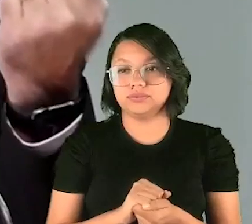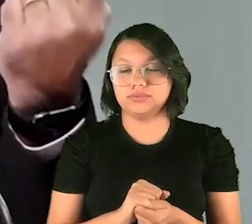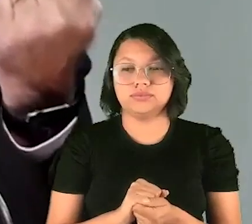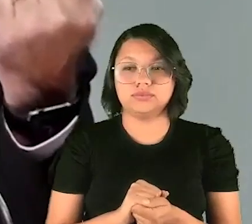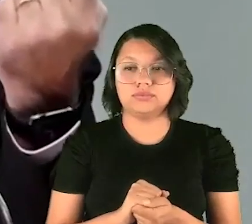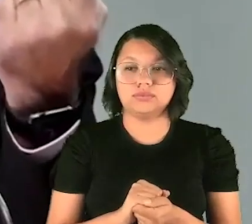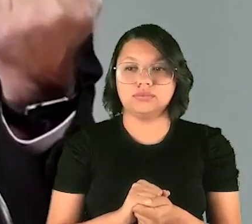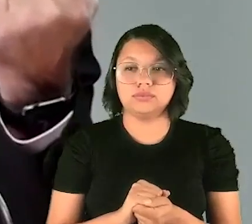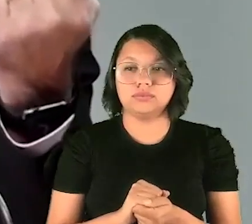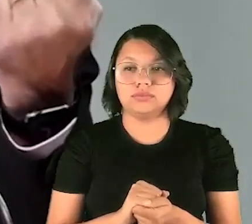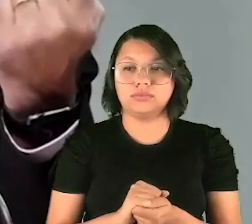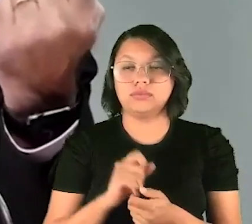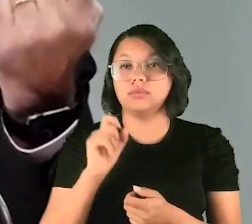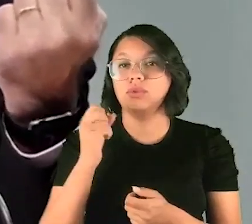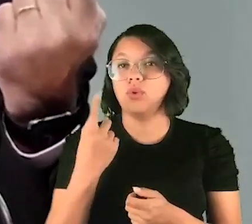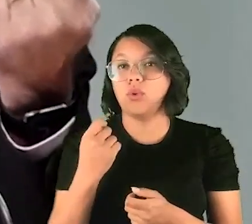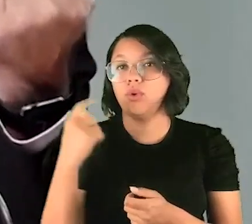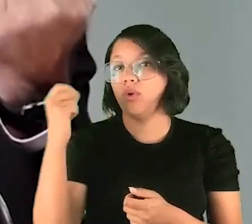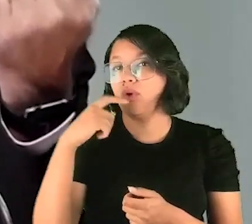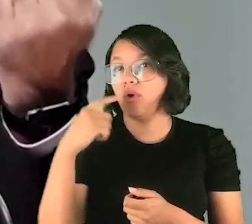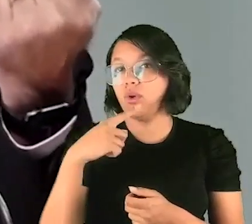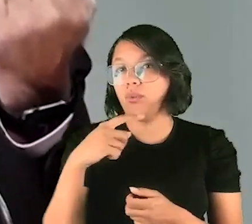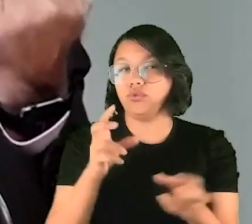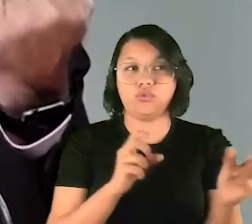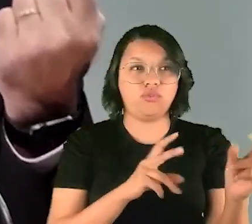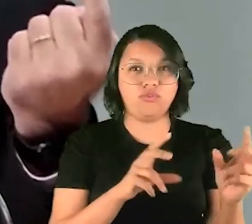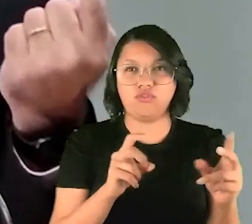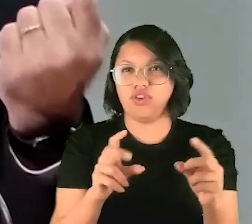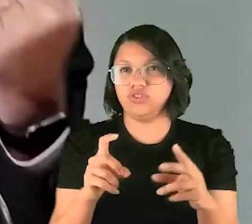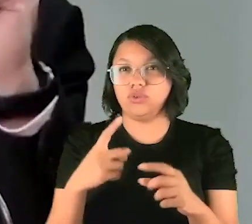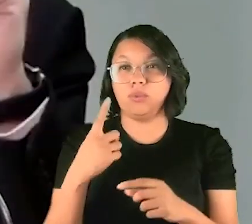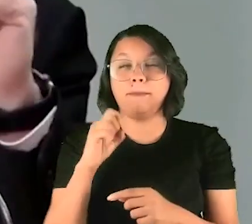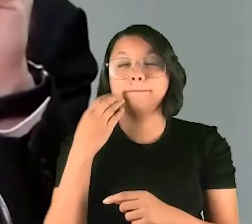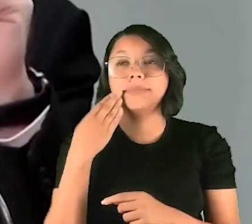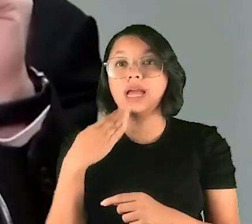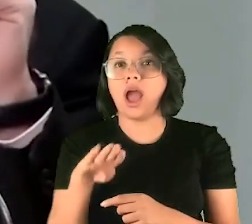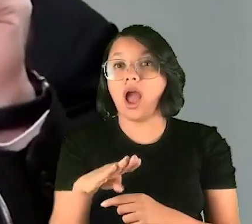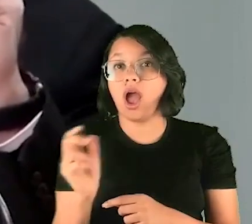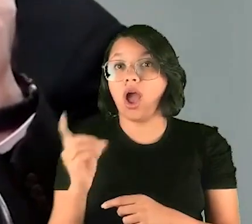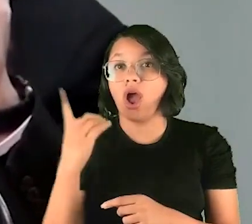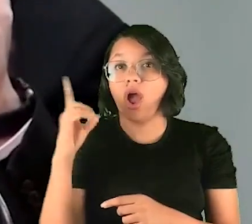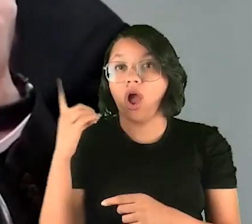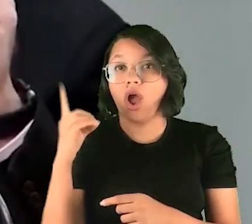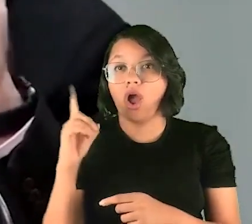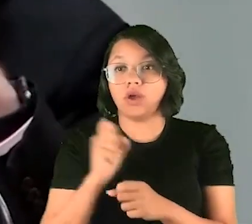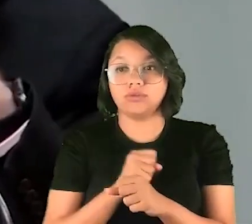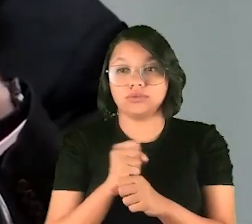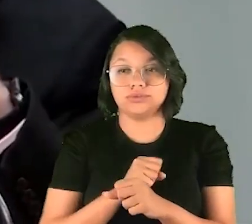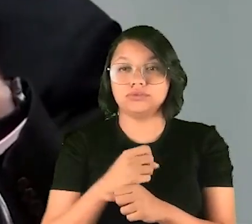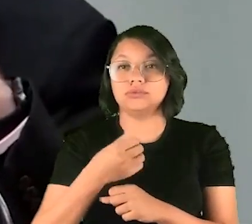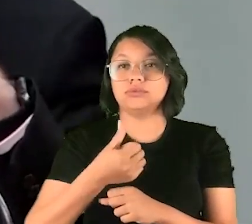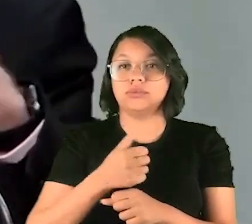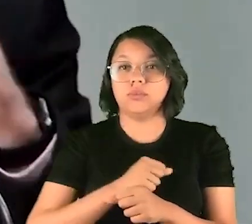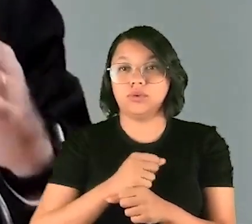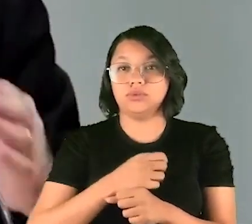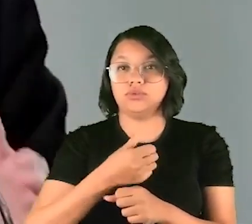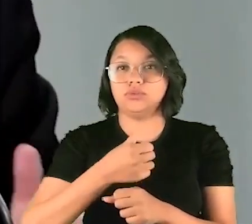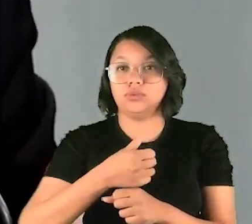o Paclitaxel, na época era da Bristol Myers, chamava-se Taxol. Era a única medicação que vendia $1 bilhão por